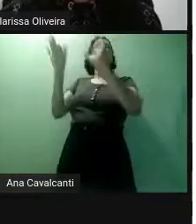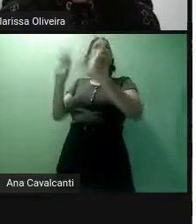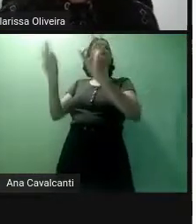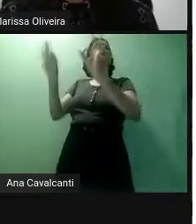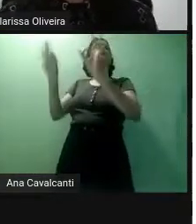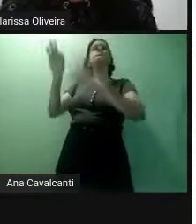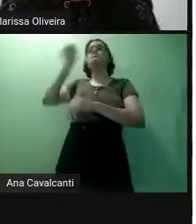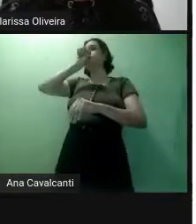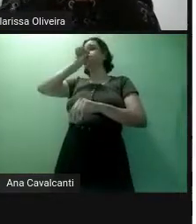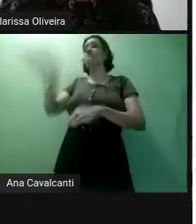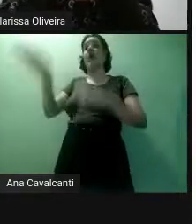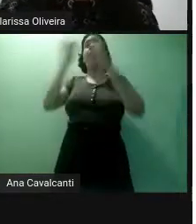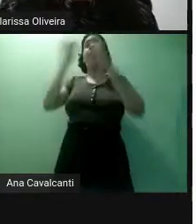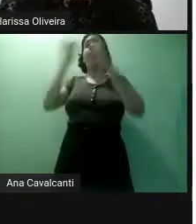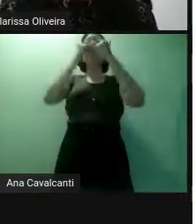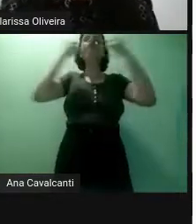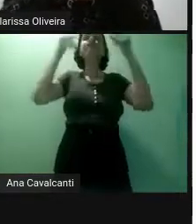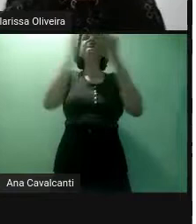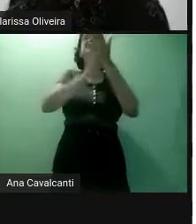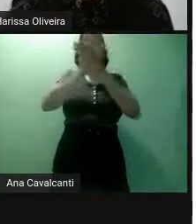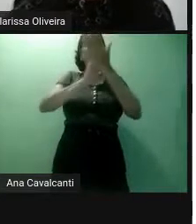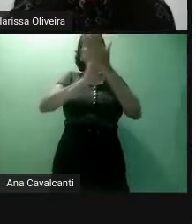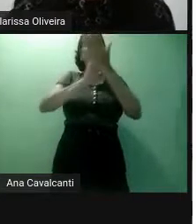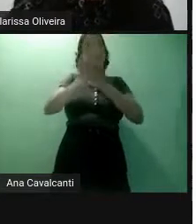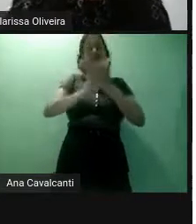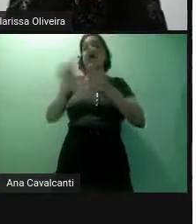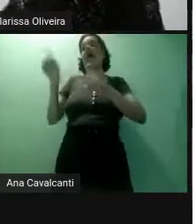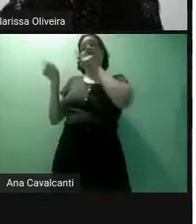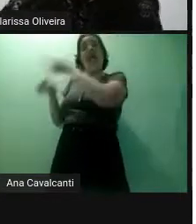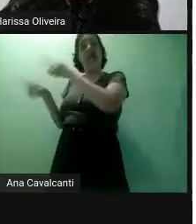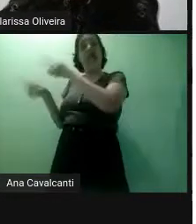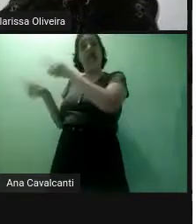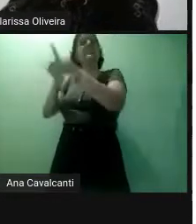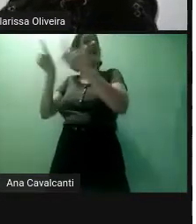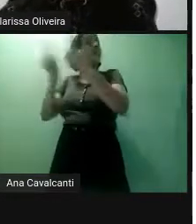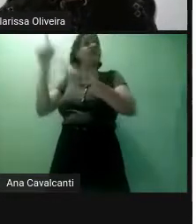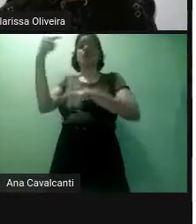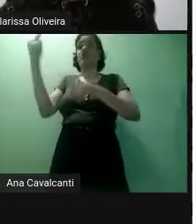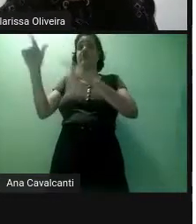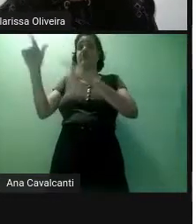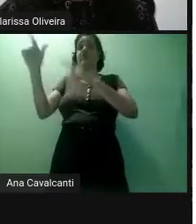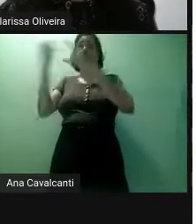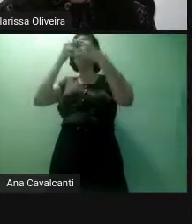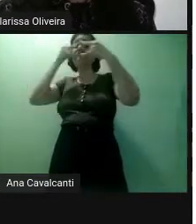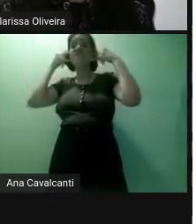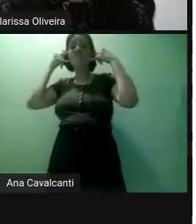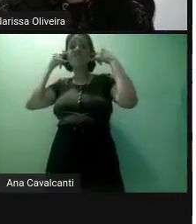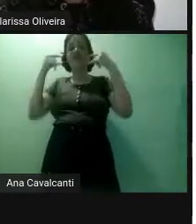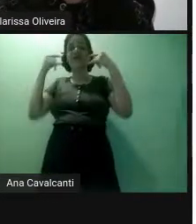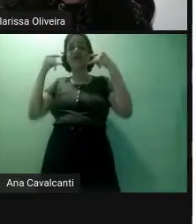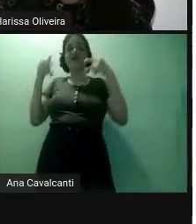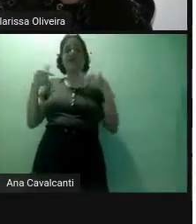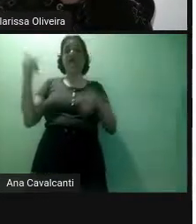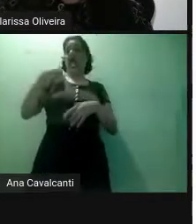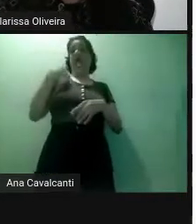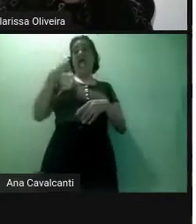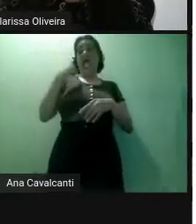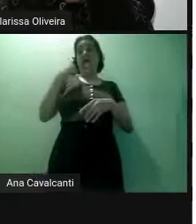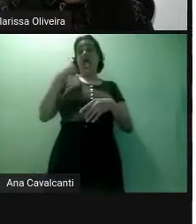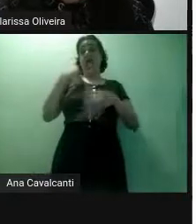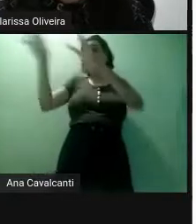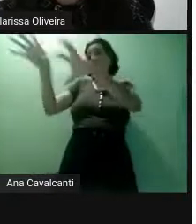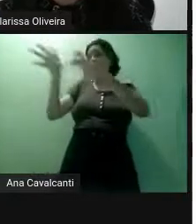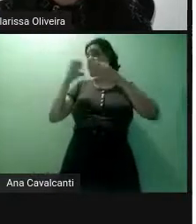nem com máscara. A pessoa infectada também não está com máscara. Está todo mundo perto. A chance de eu contrair o vírus